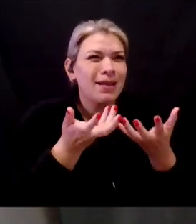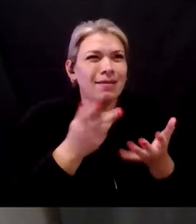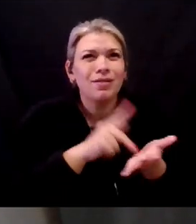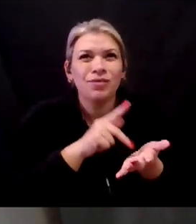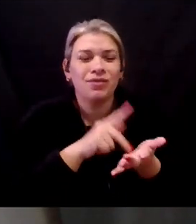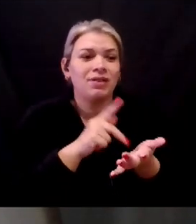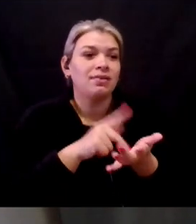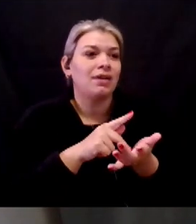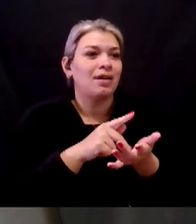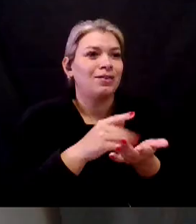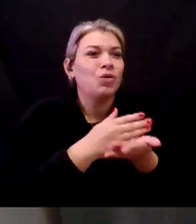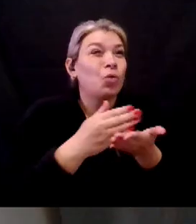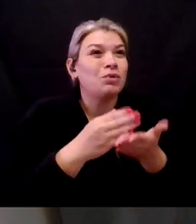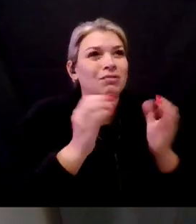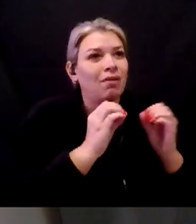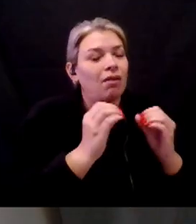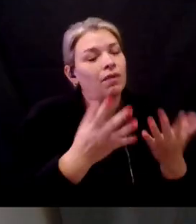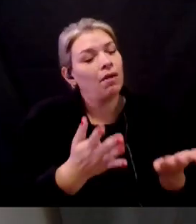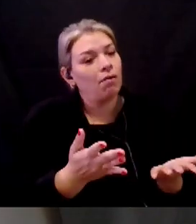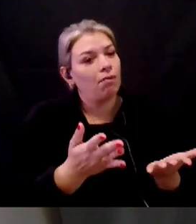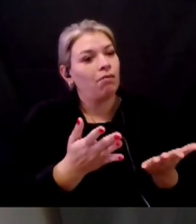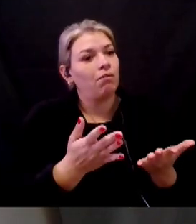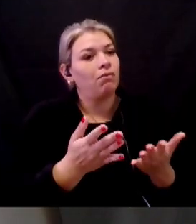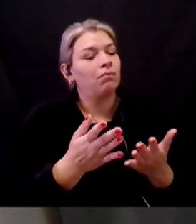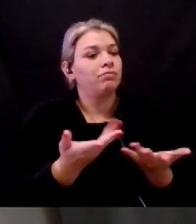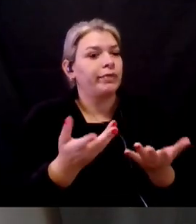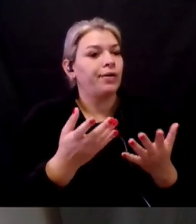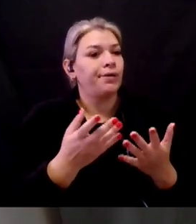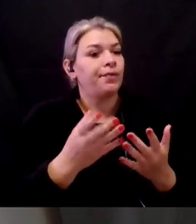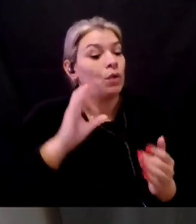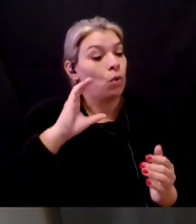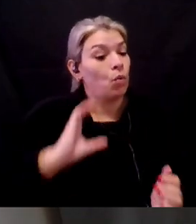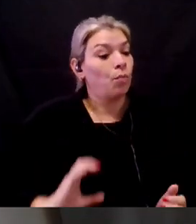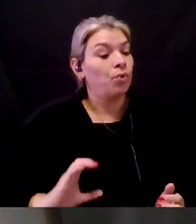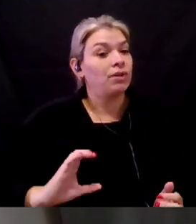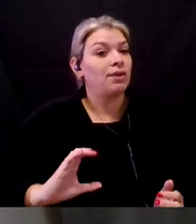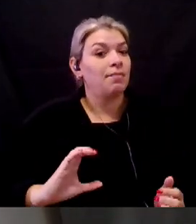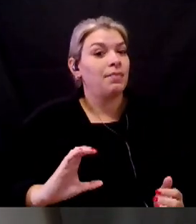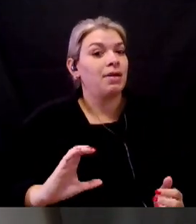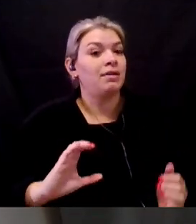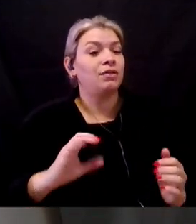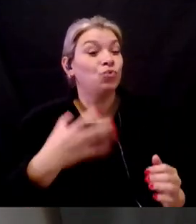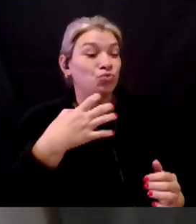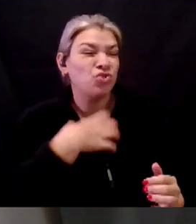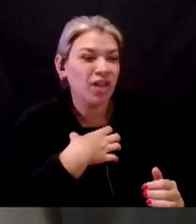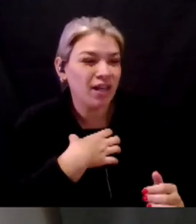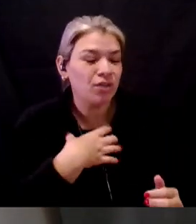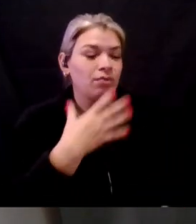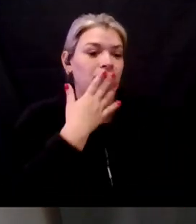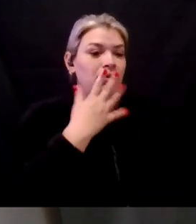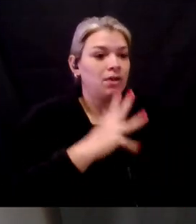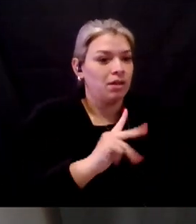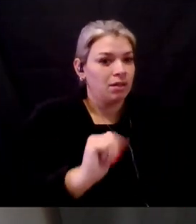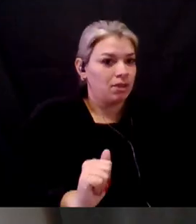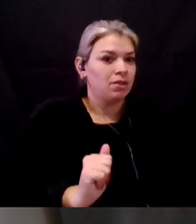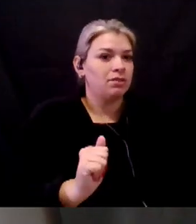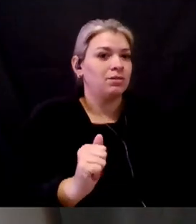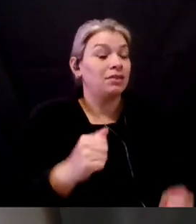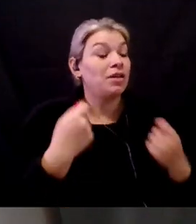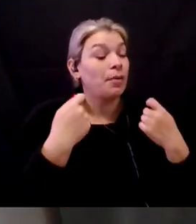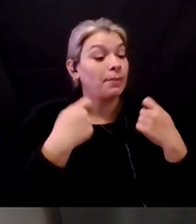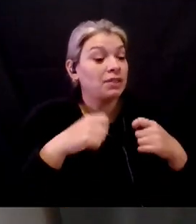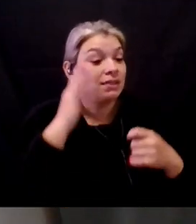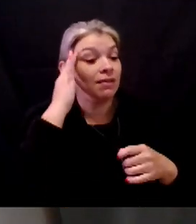contexto específico, né? Então, a análise do comportamento fala que a gente tem que entender a contingência, ou seja, o contexto, né? O